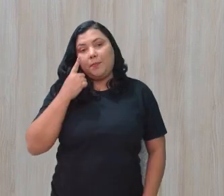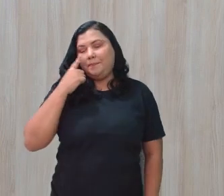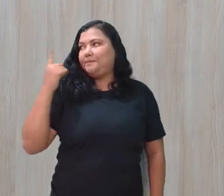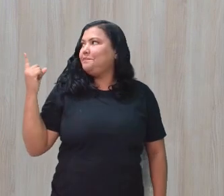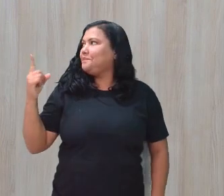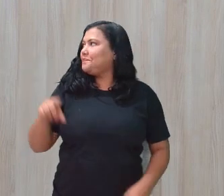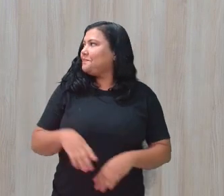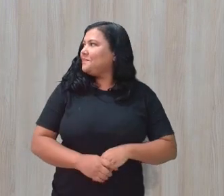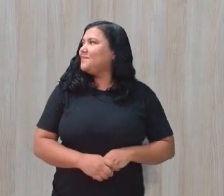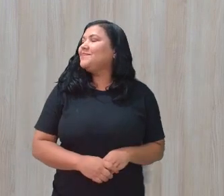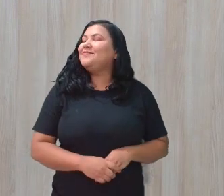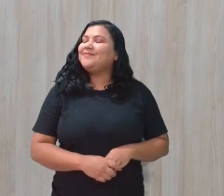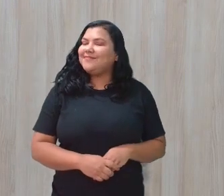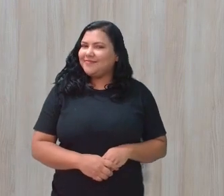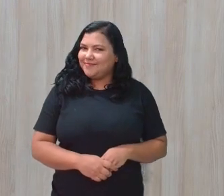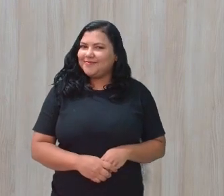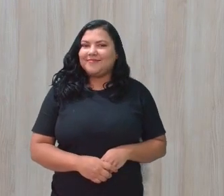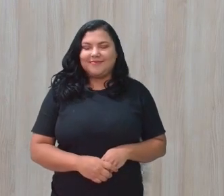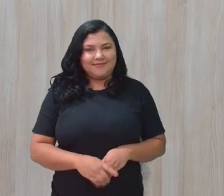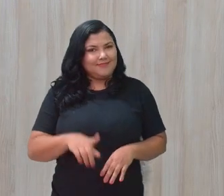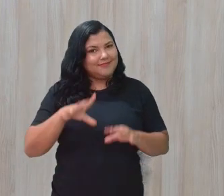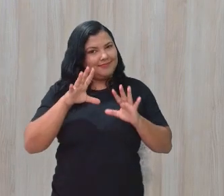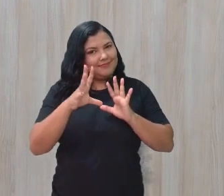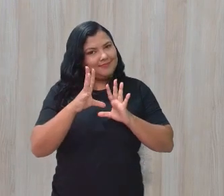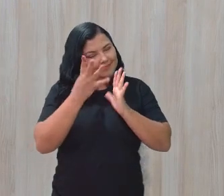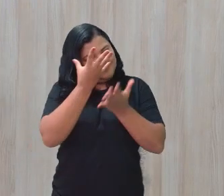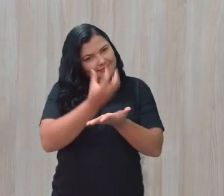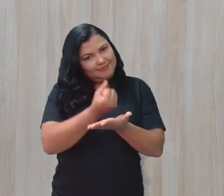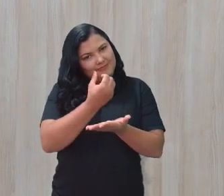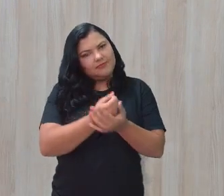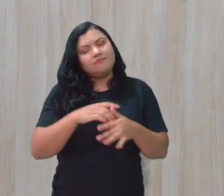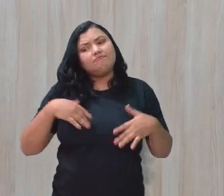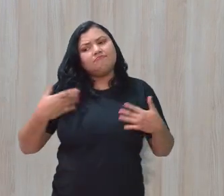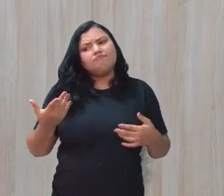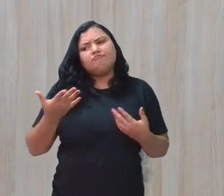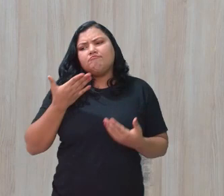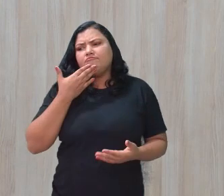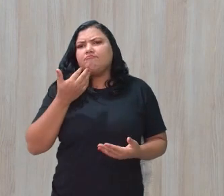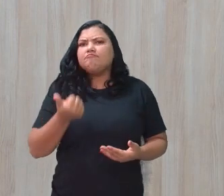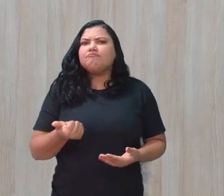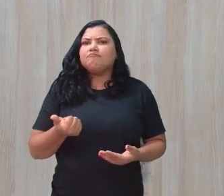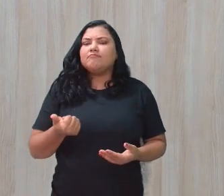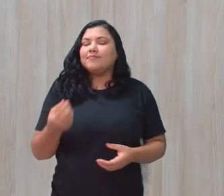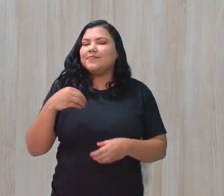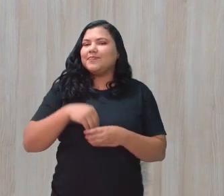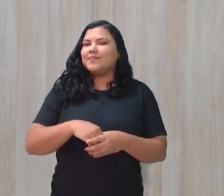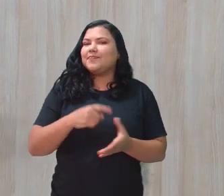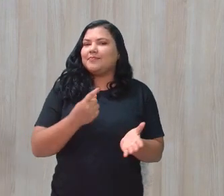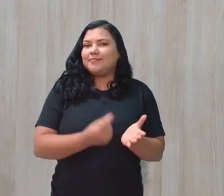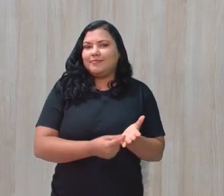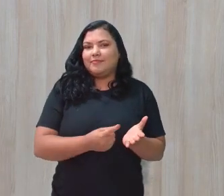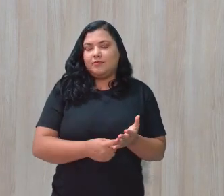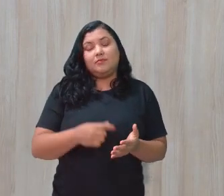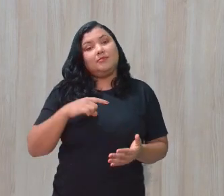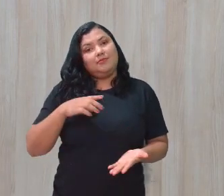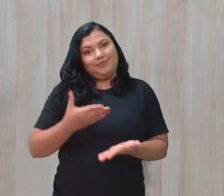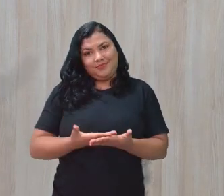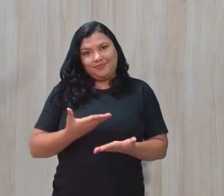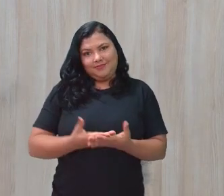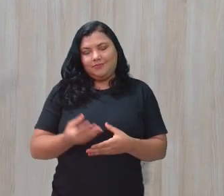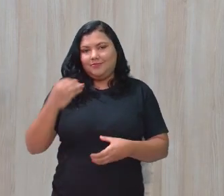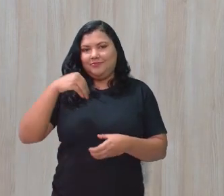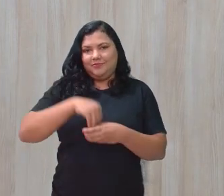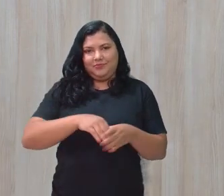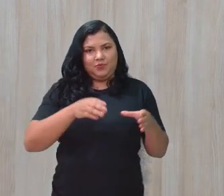tela, ou pelas lojas de aplicativo. E qual é a melhor parte desse aplicativo, além das aulas? Porque as aulas estão